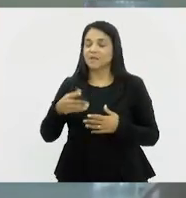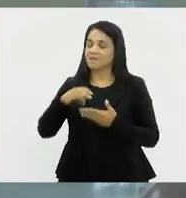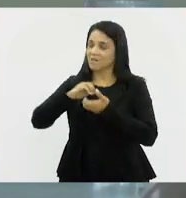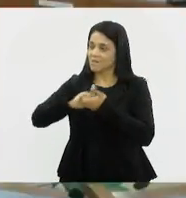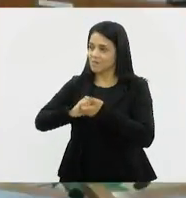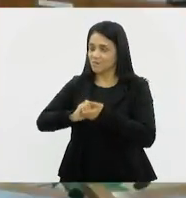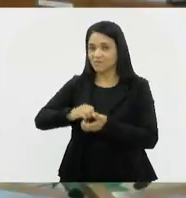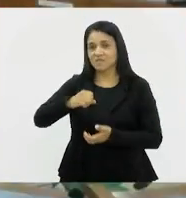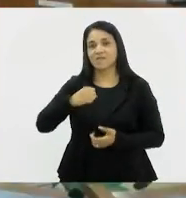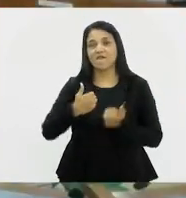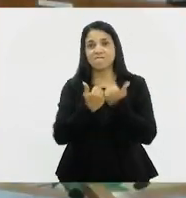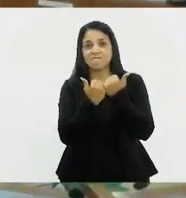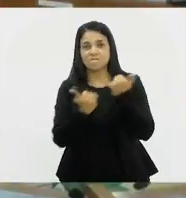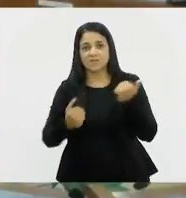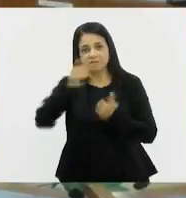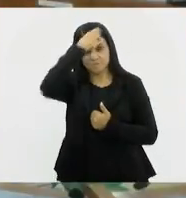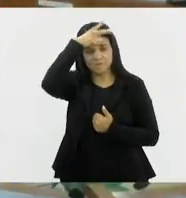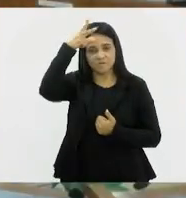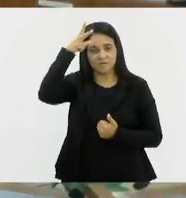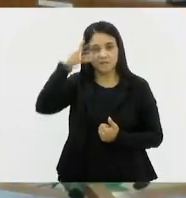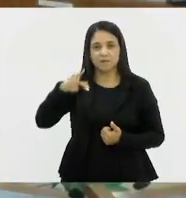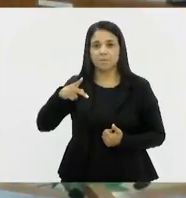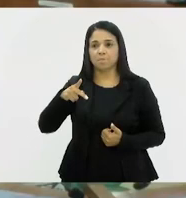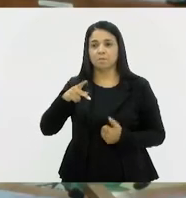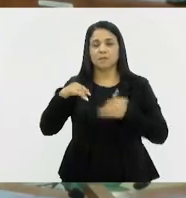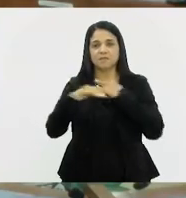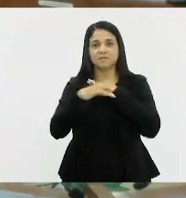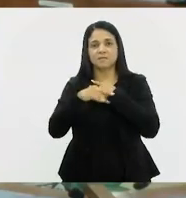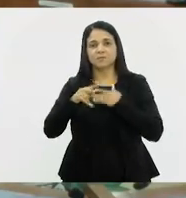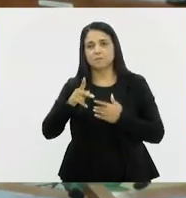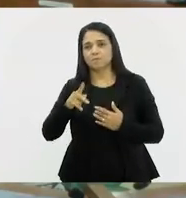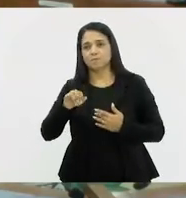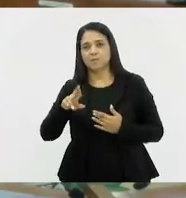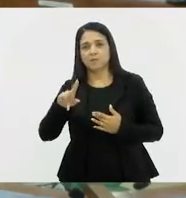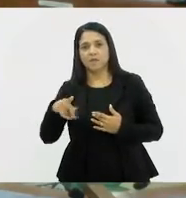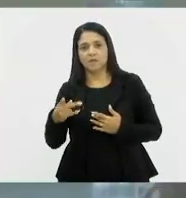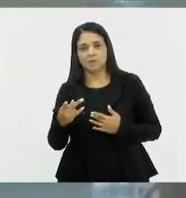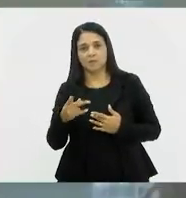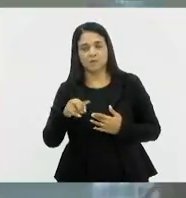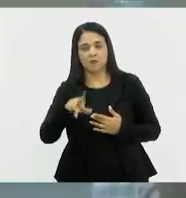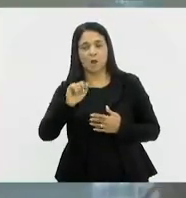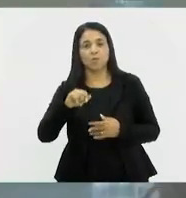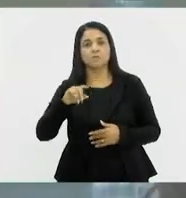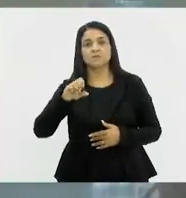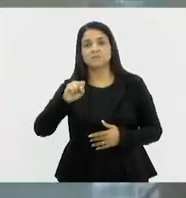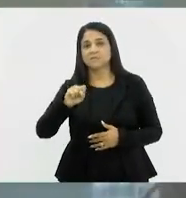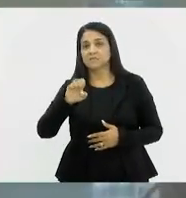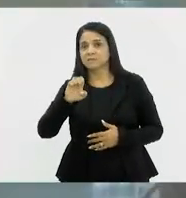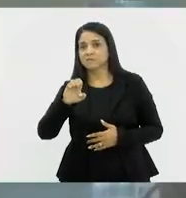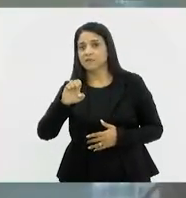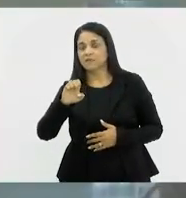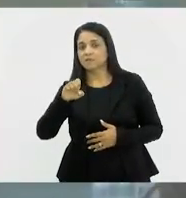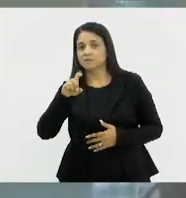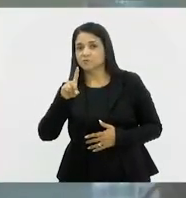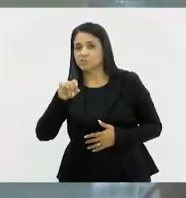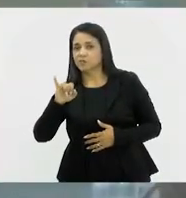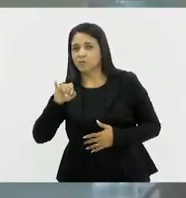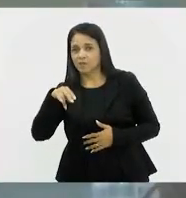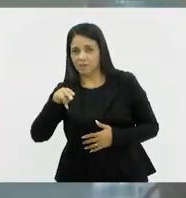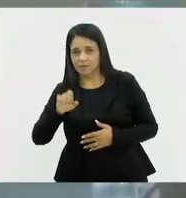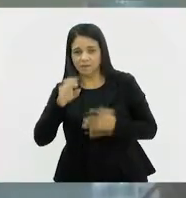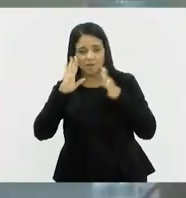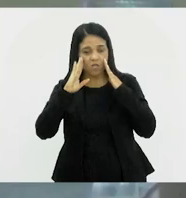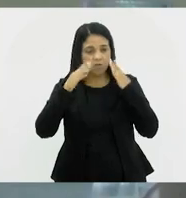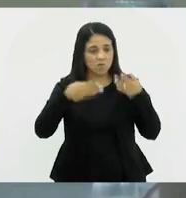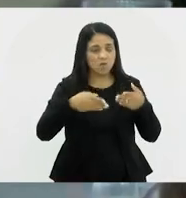Pinheiral, professora Cediene, que além de ter um olhar especial para a educação, também tem um olhar especial